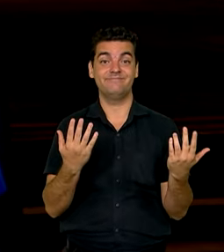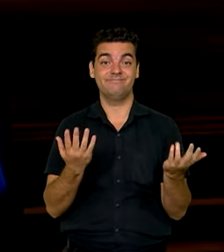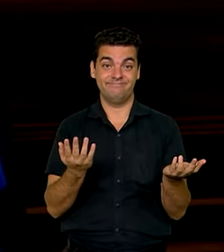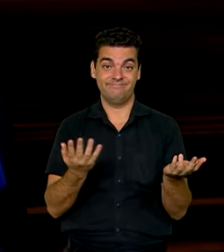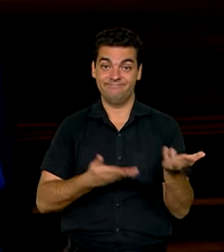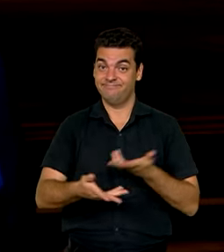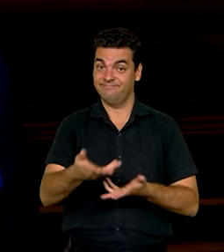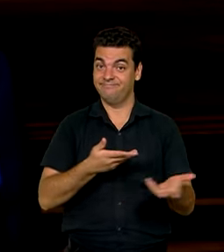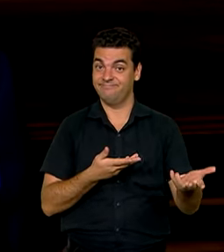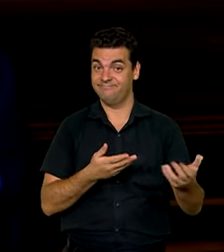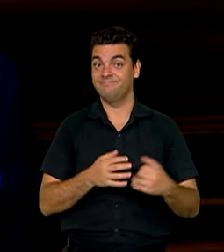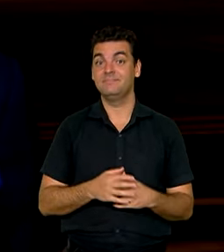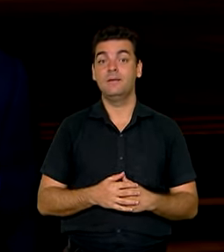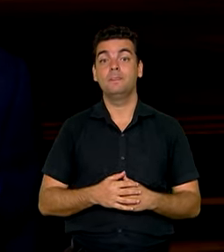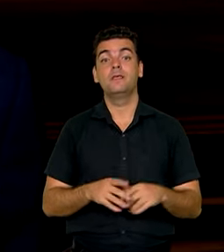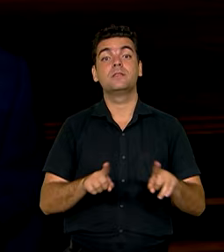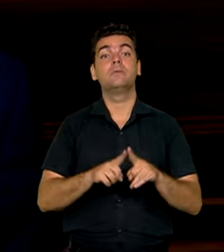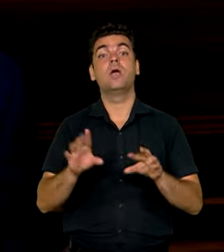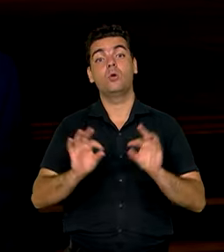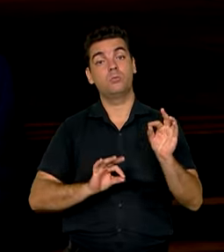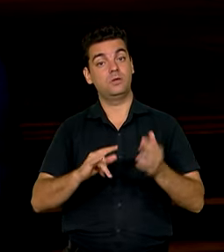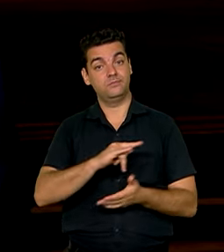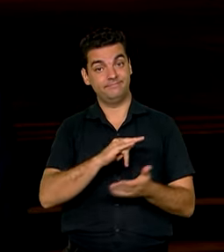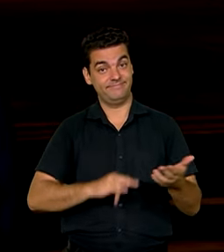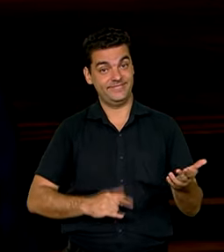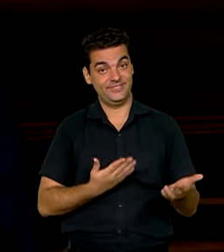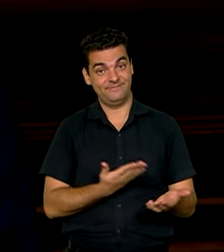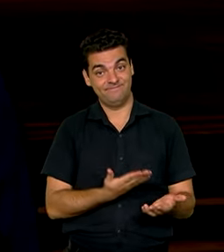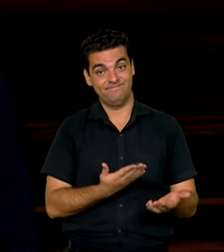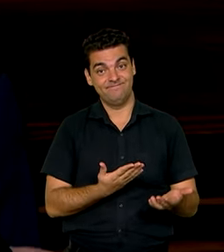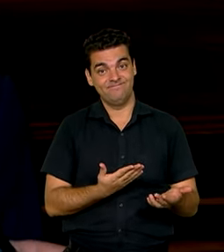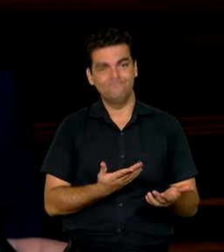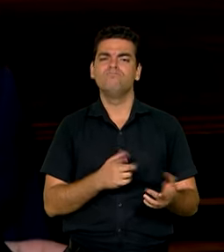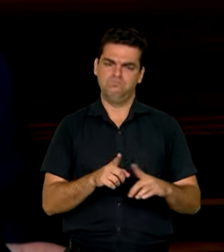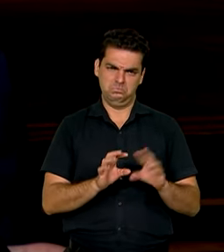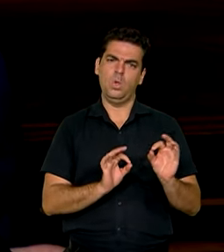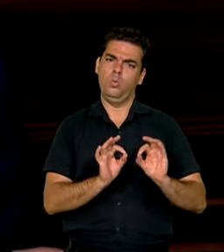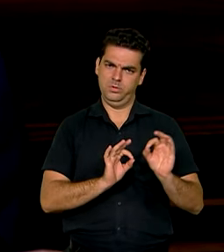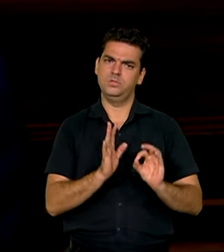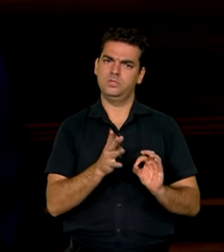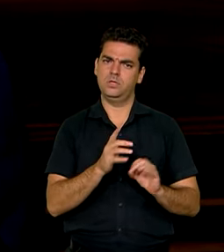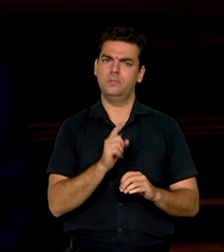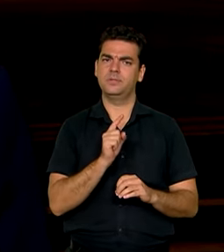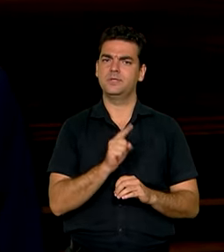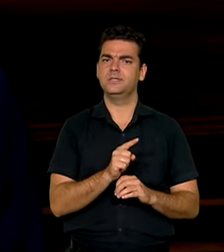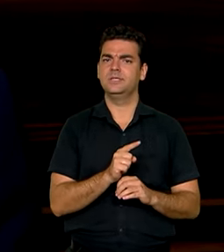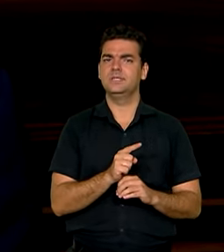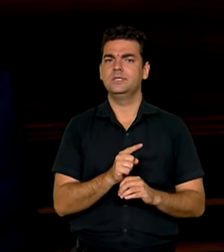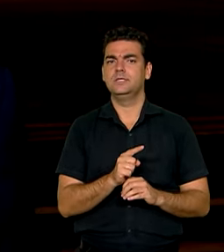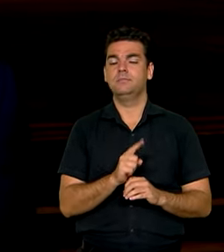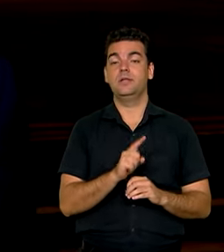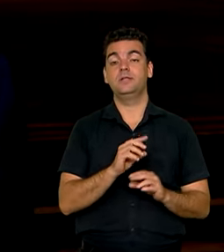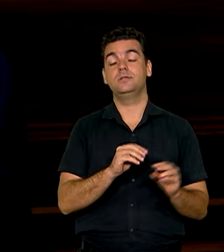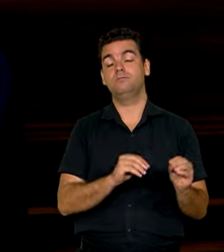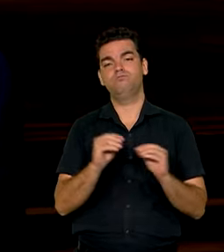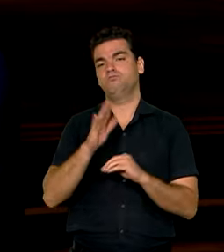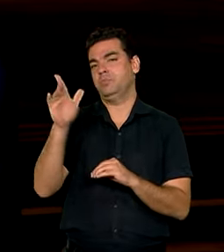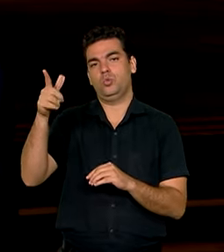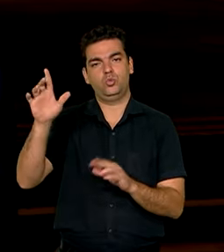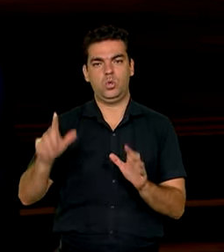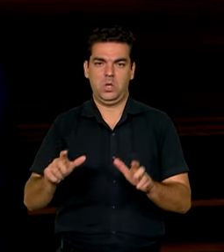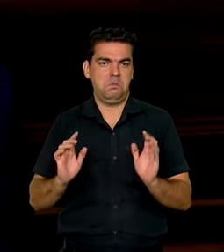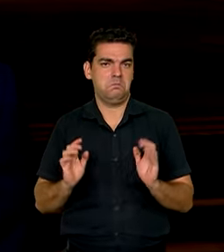parentes, a questão da documentação e já preparando para o destino que elas